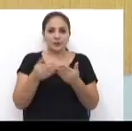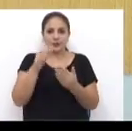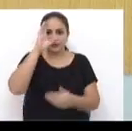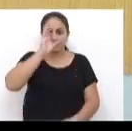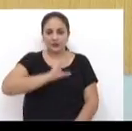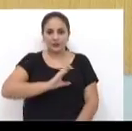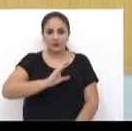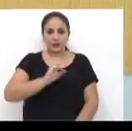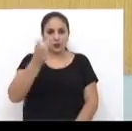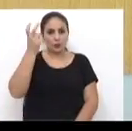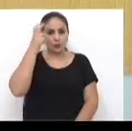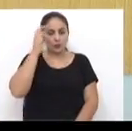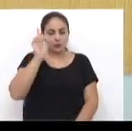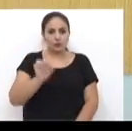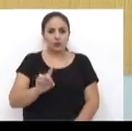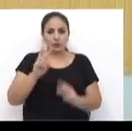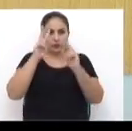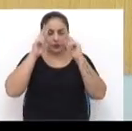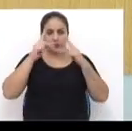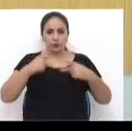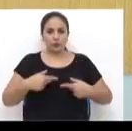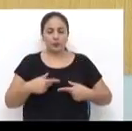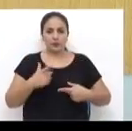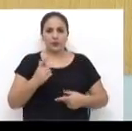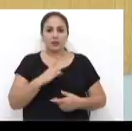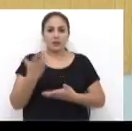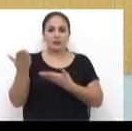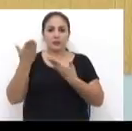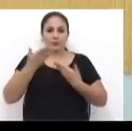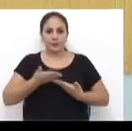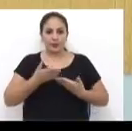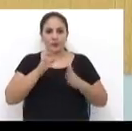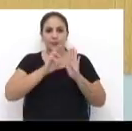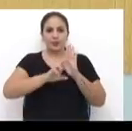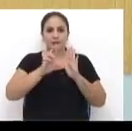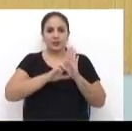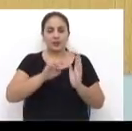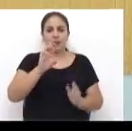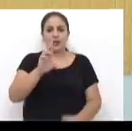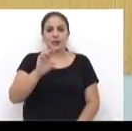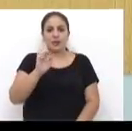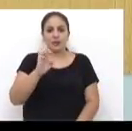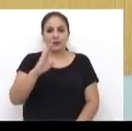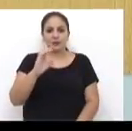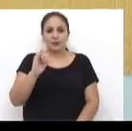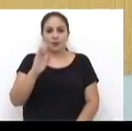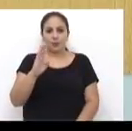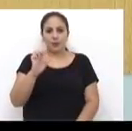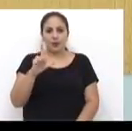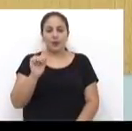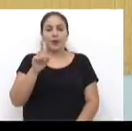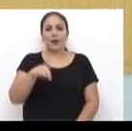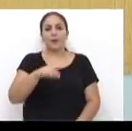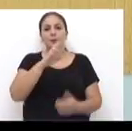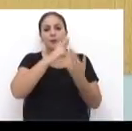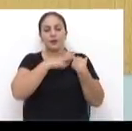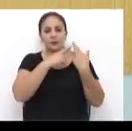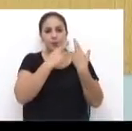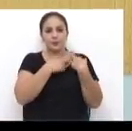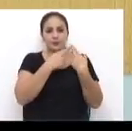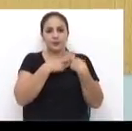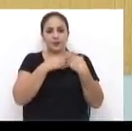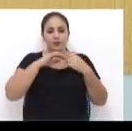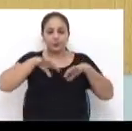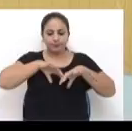última. A Comissão de Cidadania, Cultura e Direitos Humanos recebeu representantes da Recibela, que é responsável